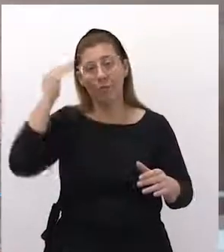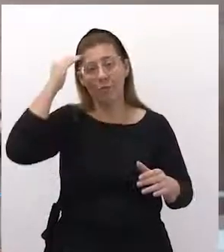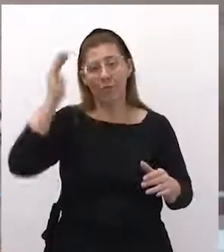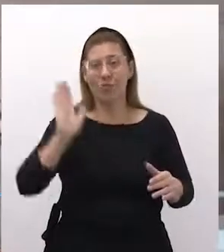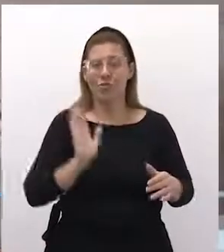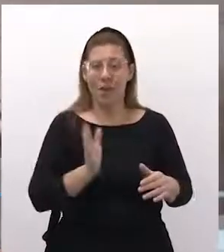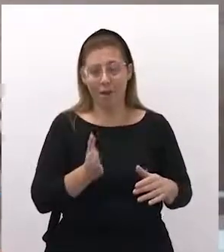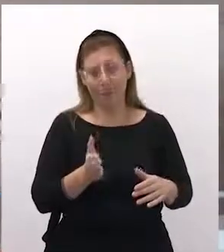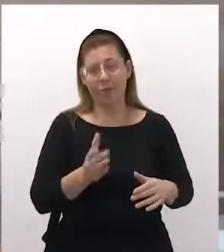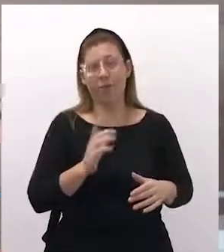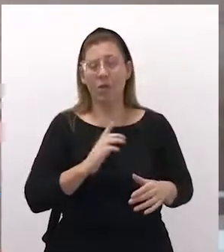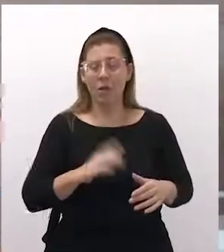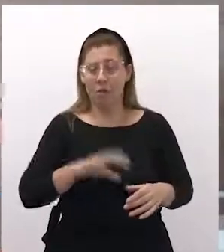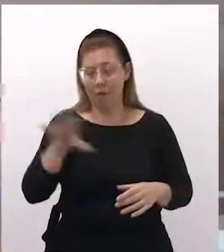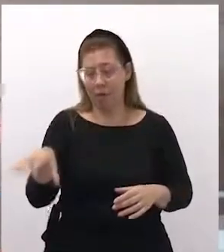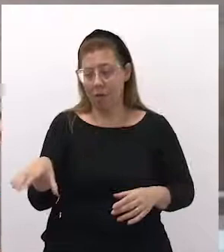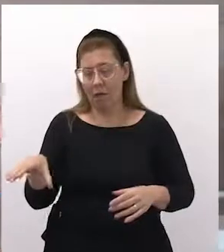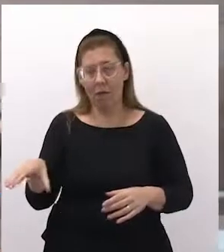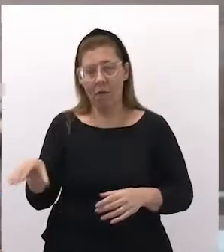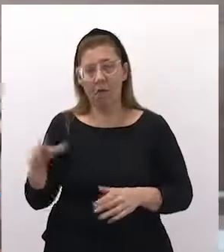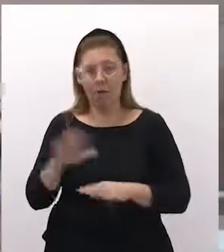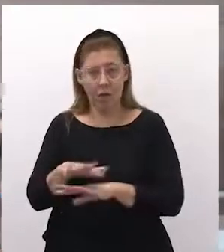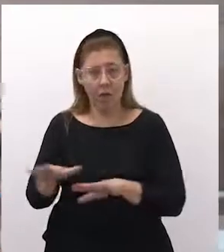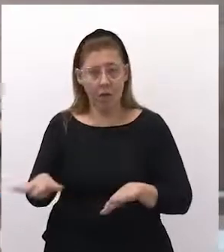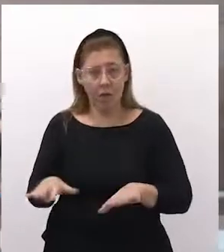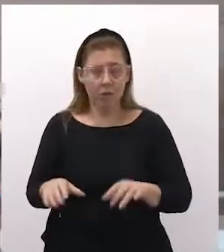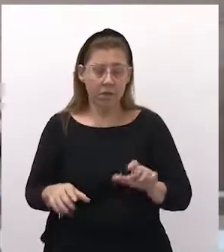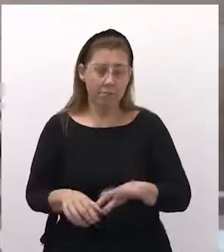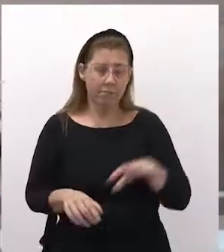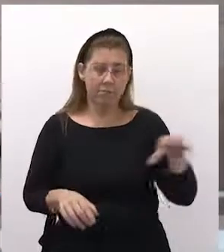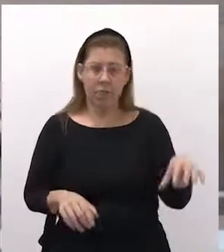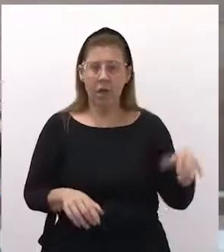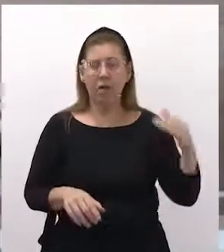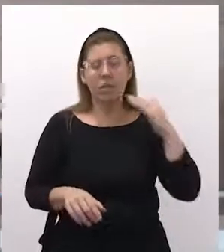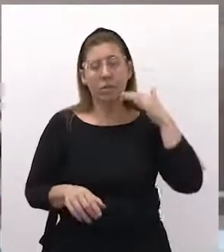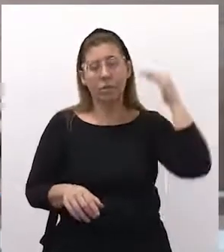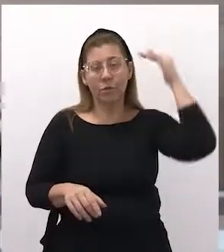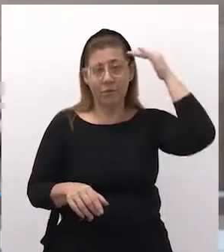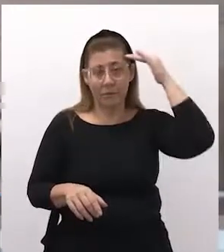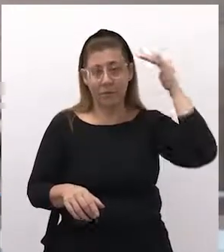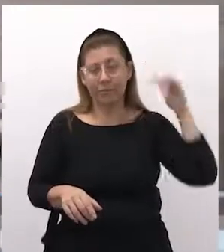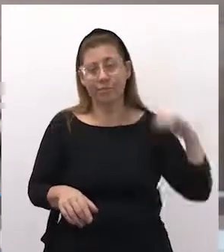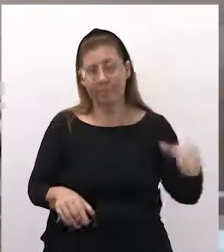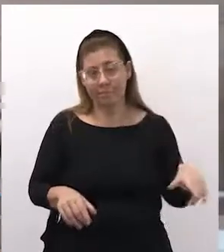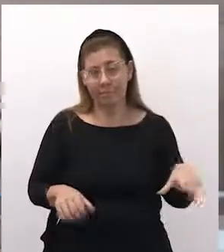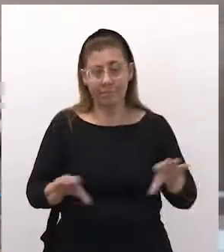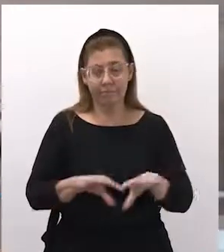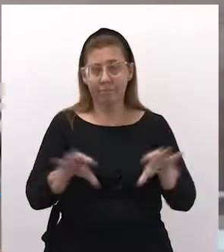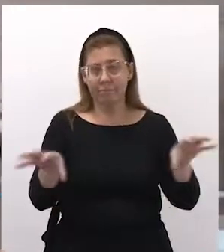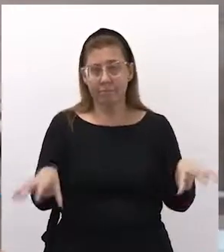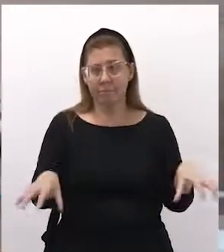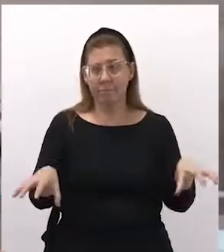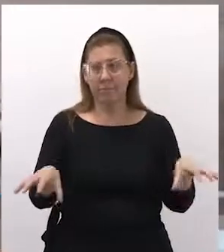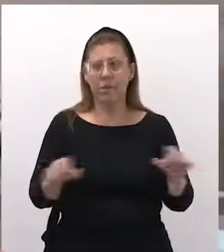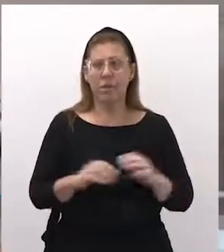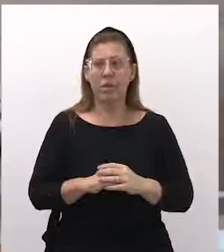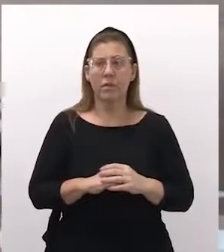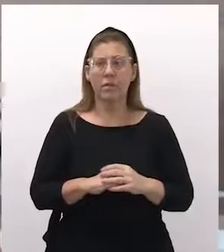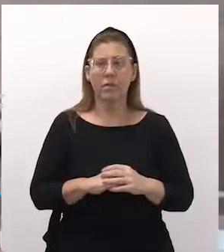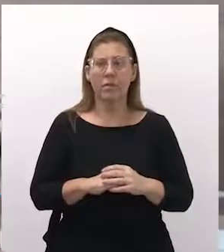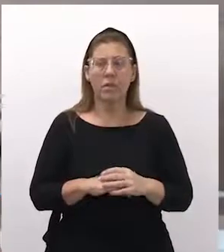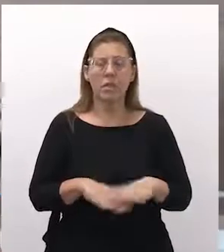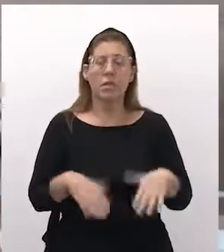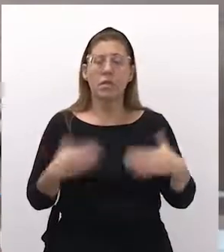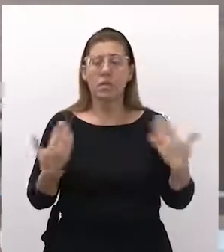gente tem de um lado a infância, né, as crianças e os adolescentes, e do outro lado os adultos. E eles são